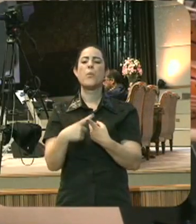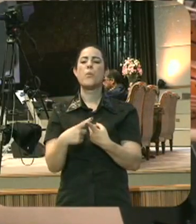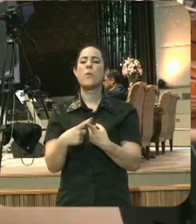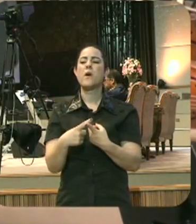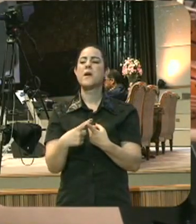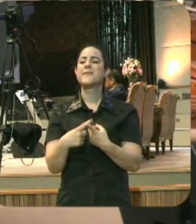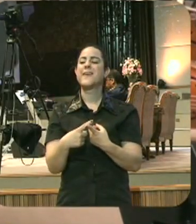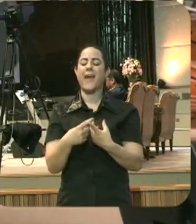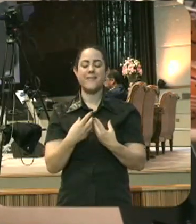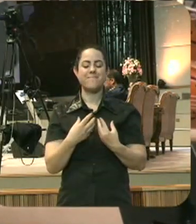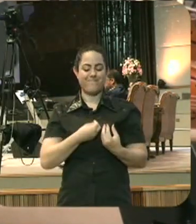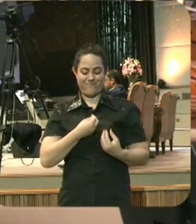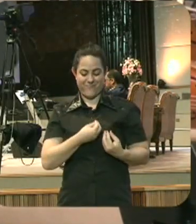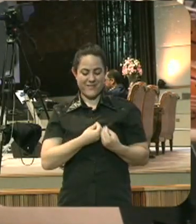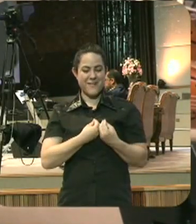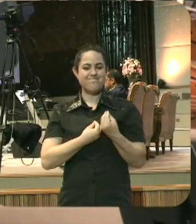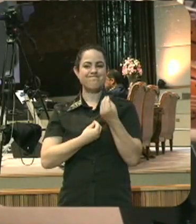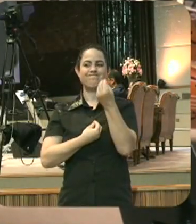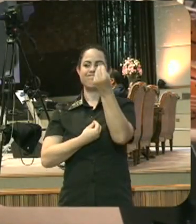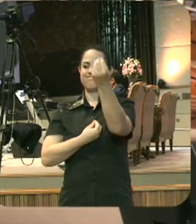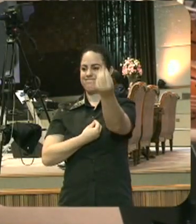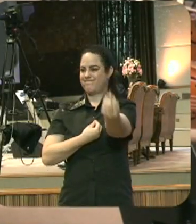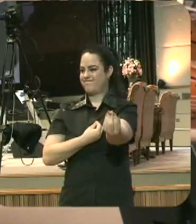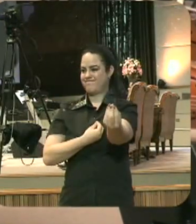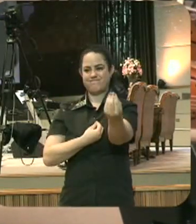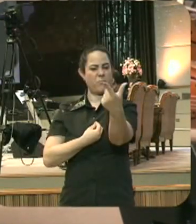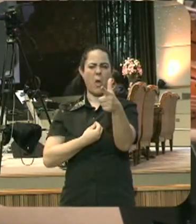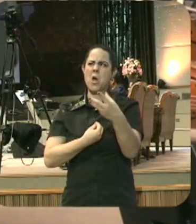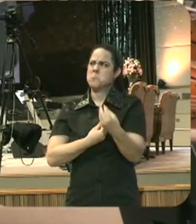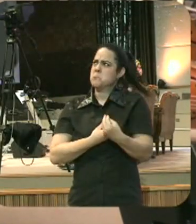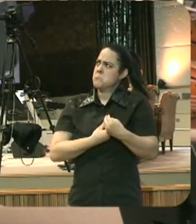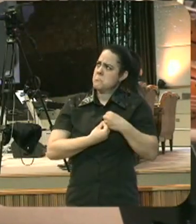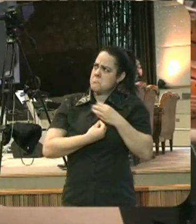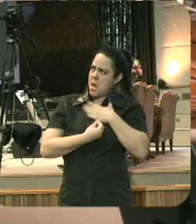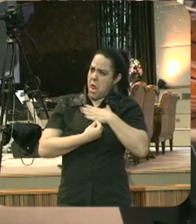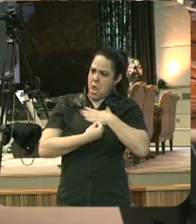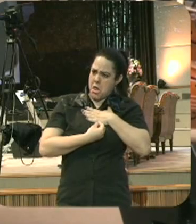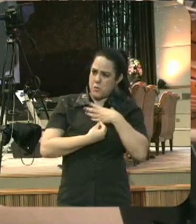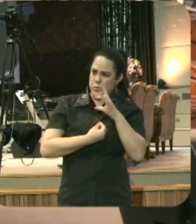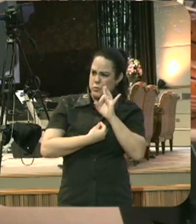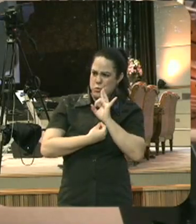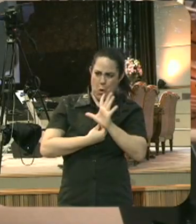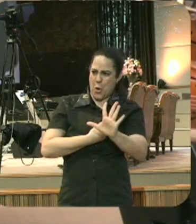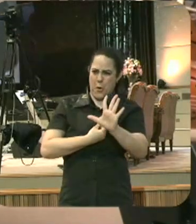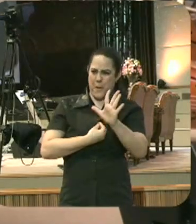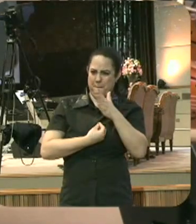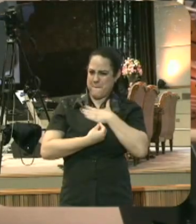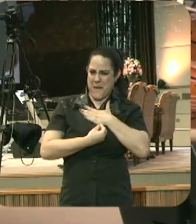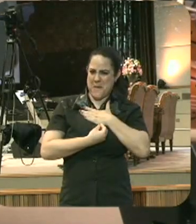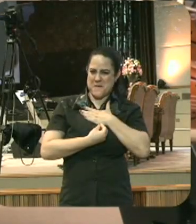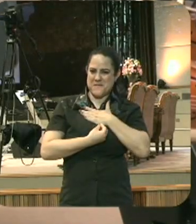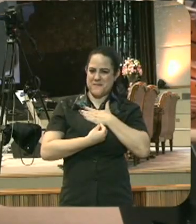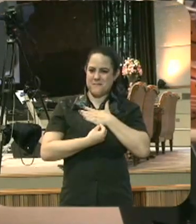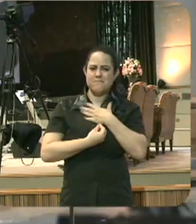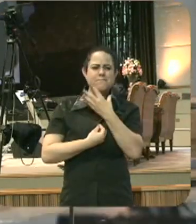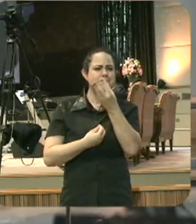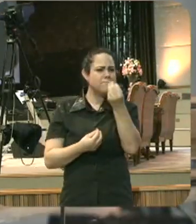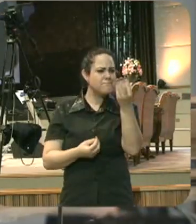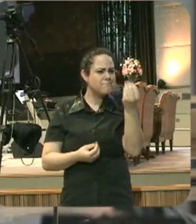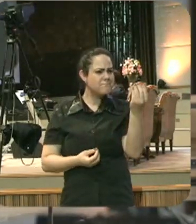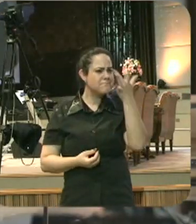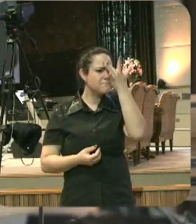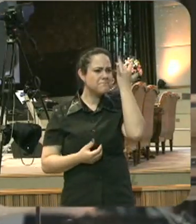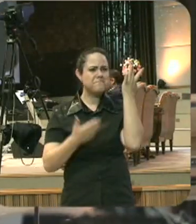se oferece para ser instrumento de bênção na vida de outros. Quanta gente